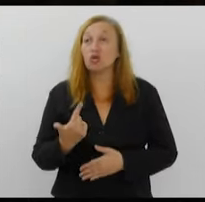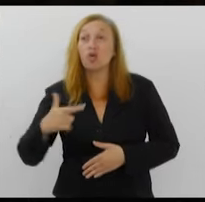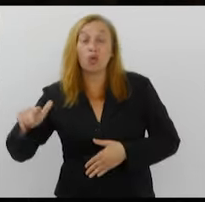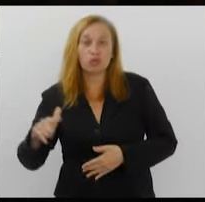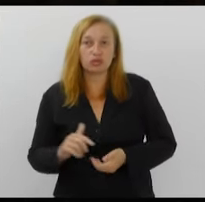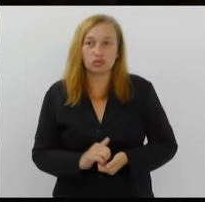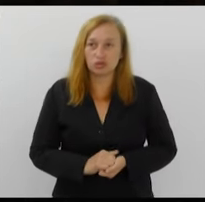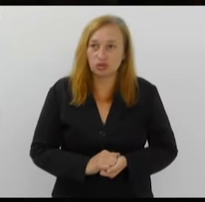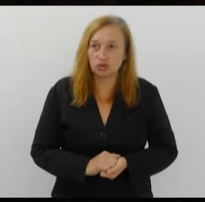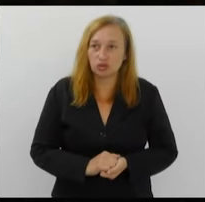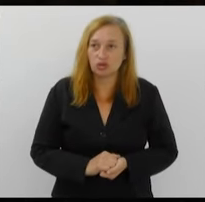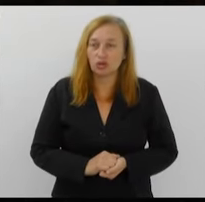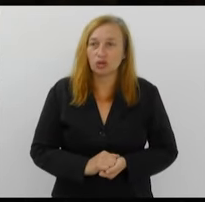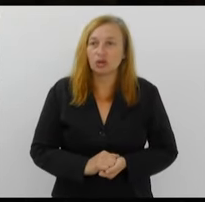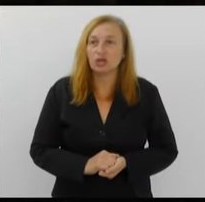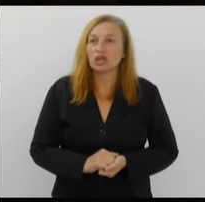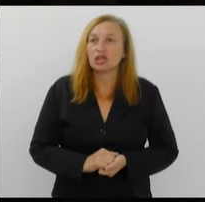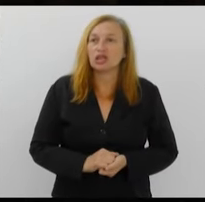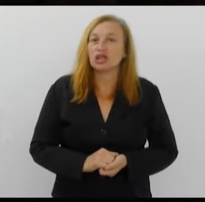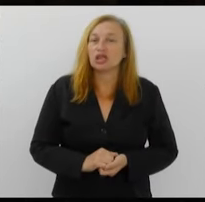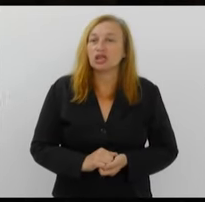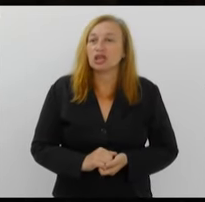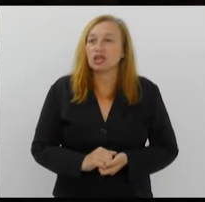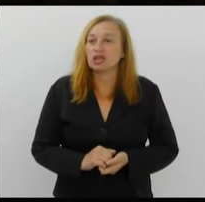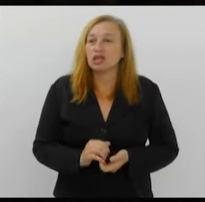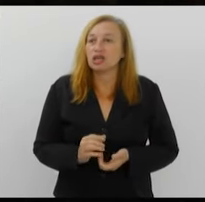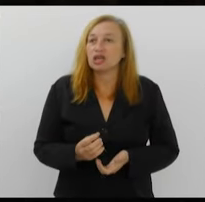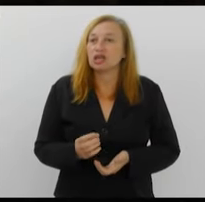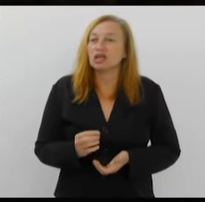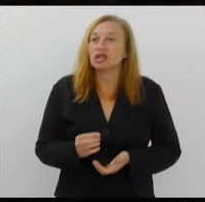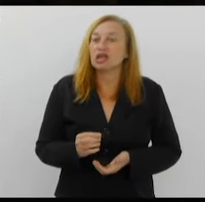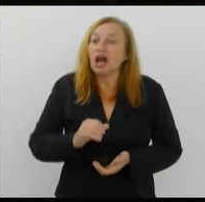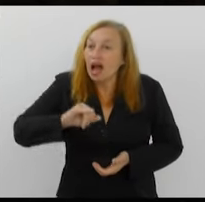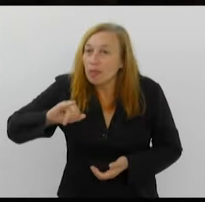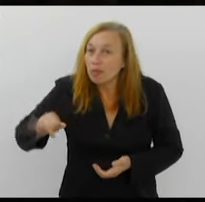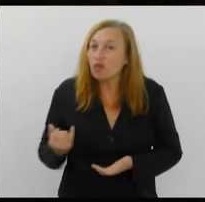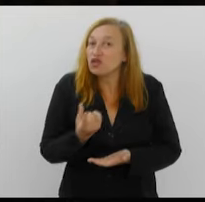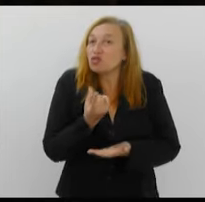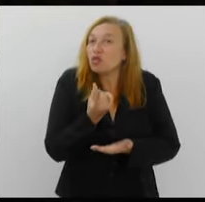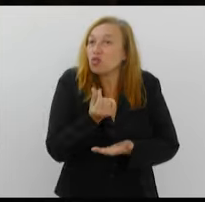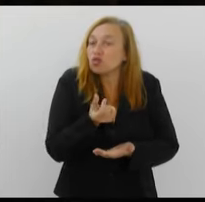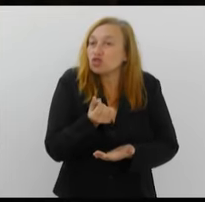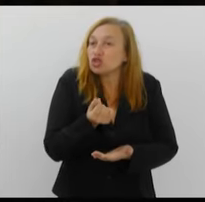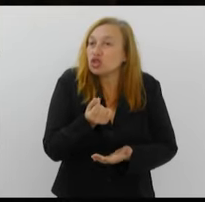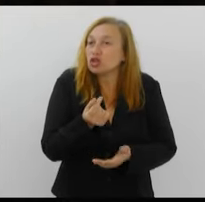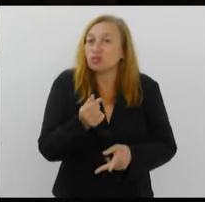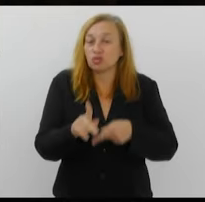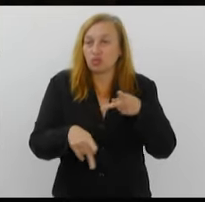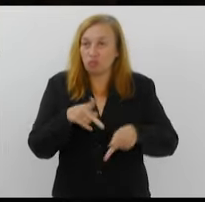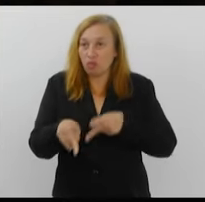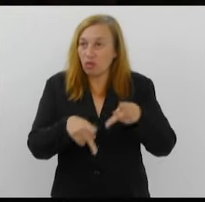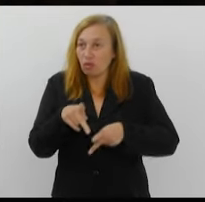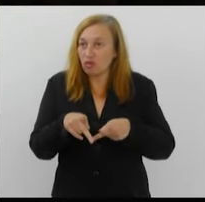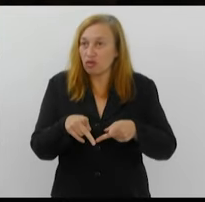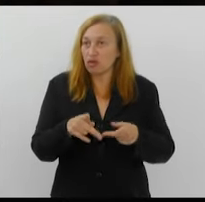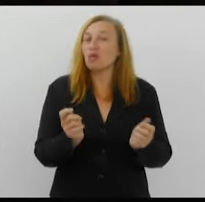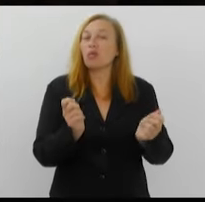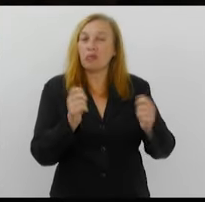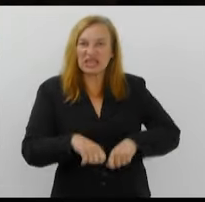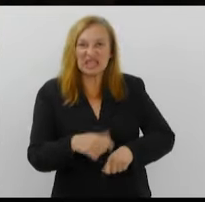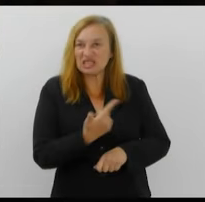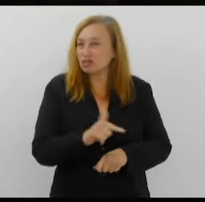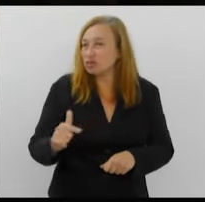dentre outras vezes que mamou na teta dos cofres públicos municipais, exerceu não sei, foi um incompetente,